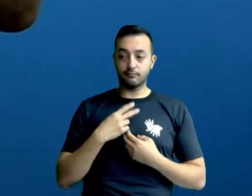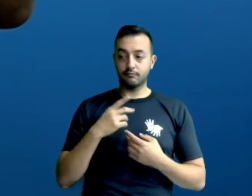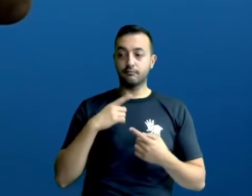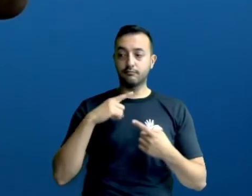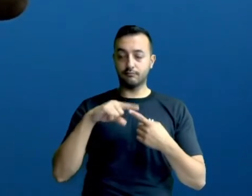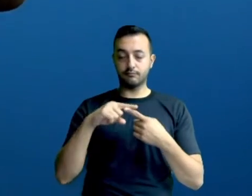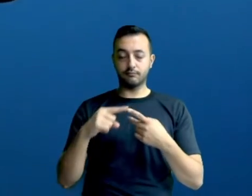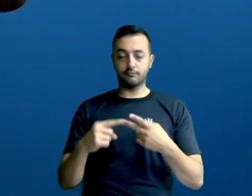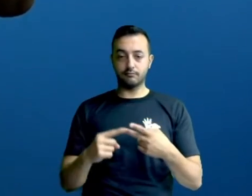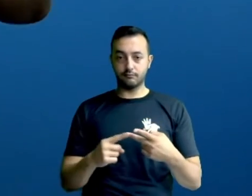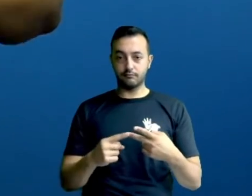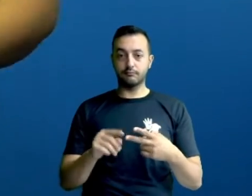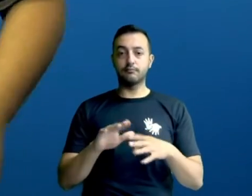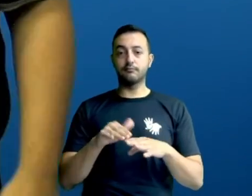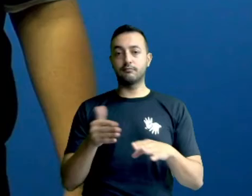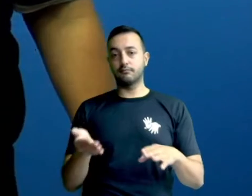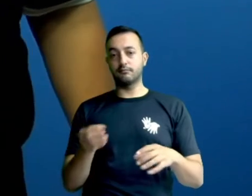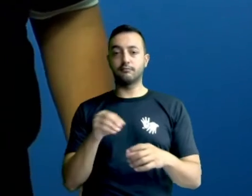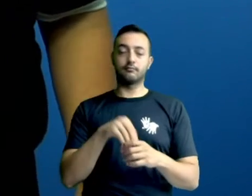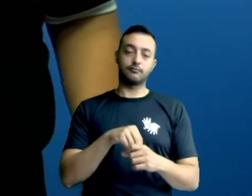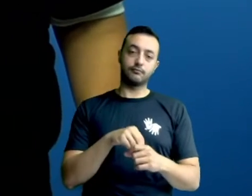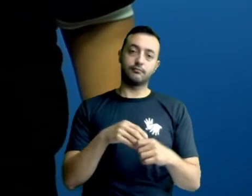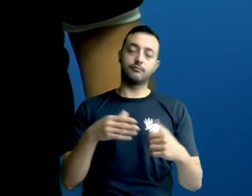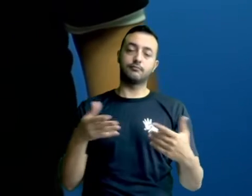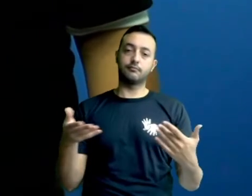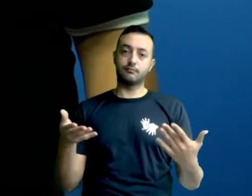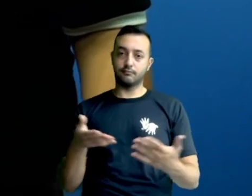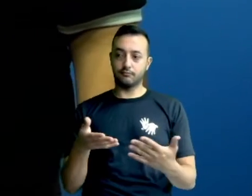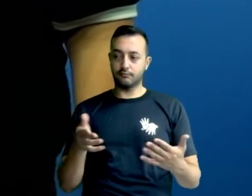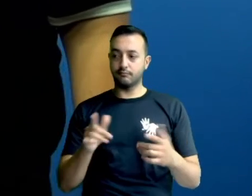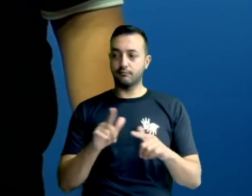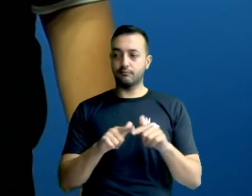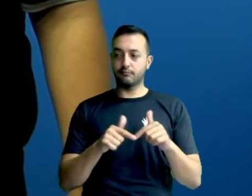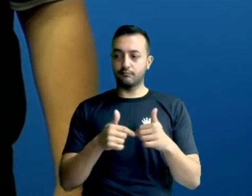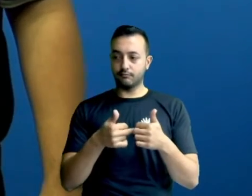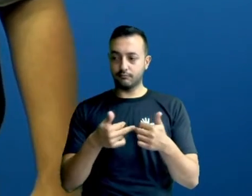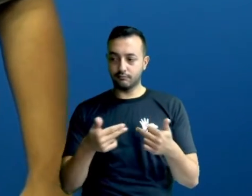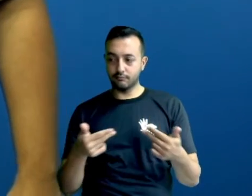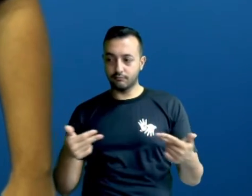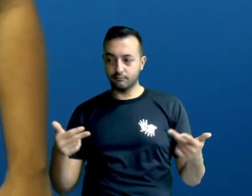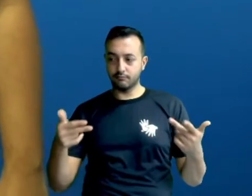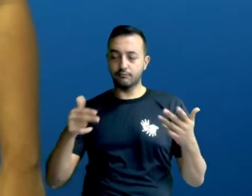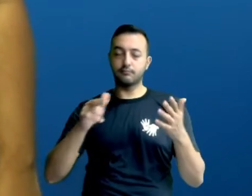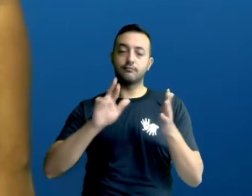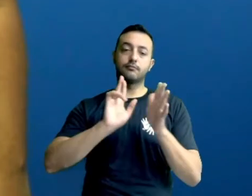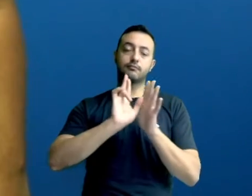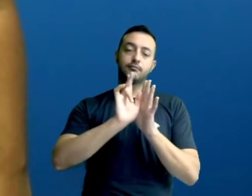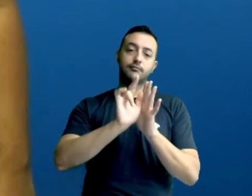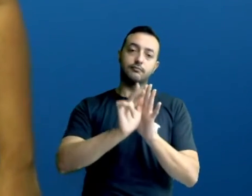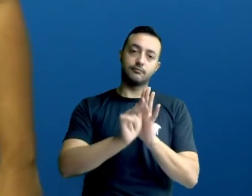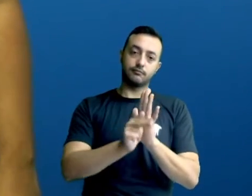em 2, externa e interna, vamos para os recursos estilísticos